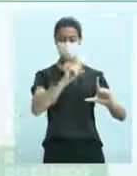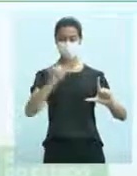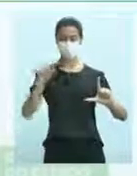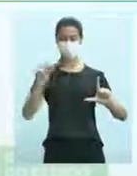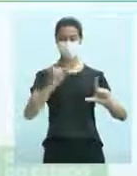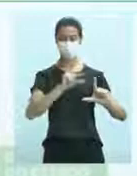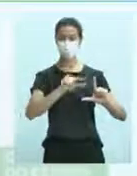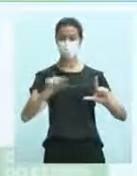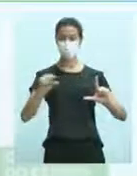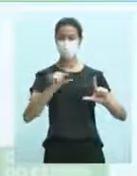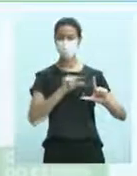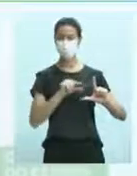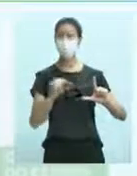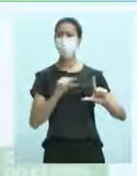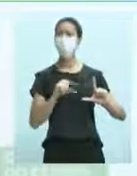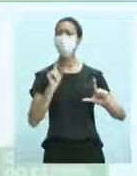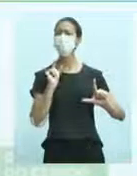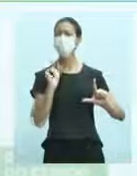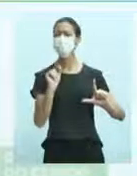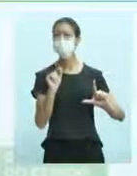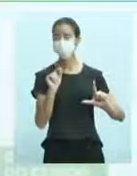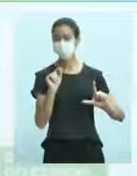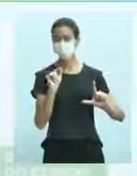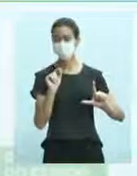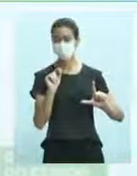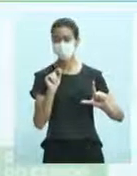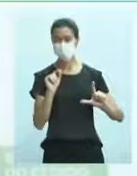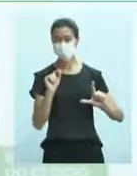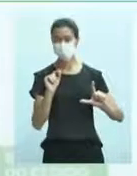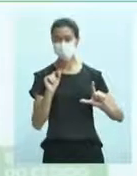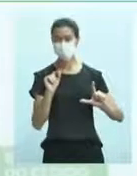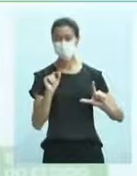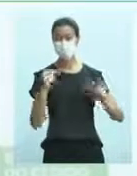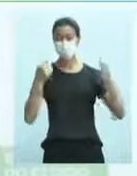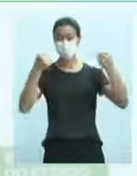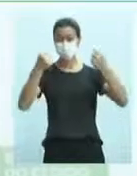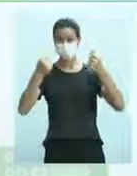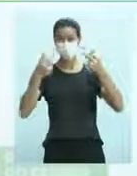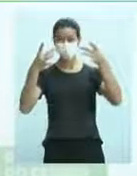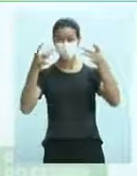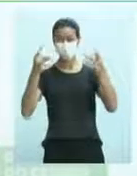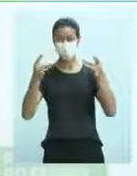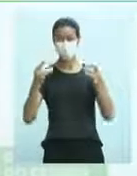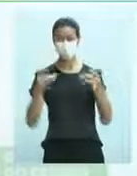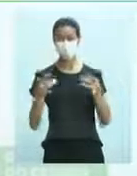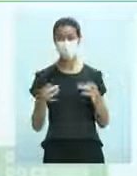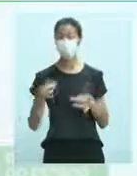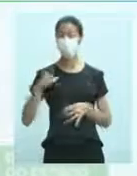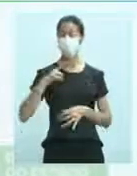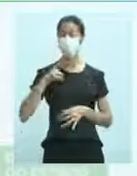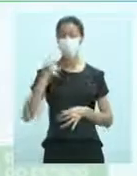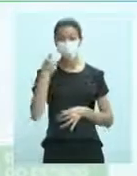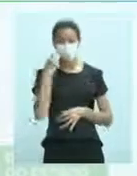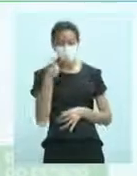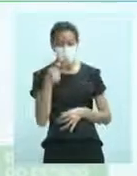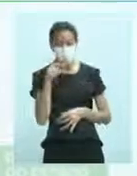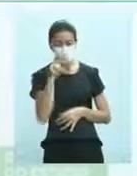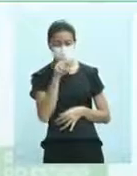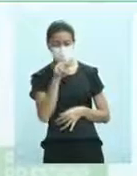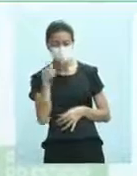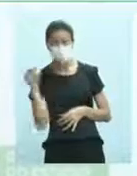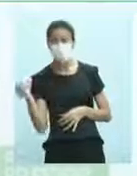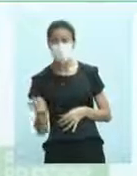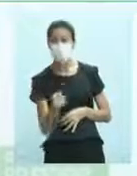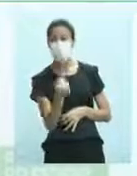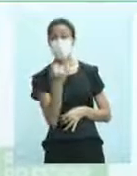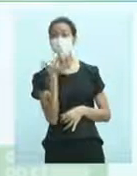da incidência o que que nós estamos fazendo nós estamos fazendo a quantidade de casa